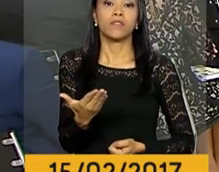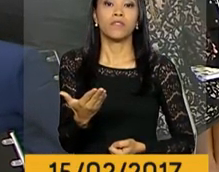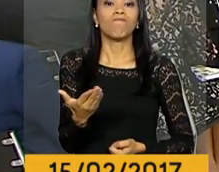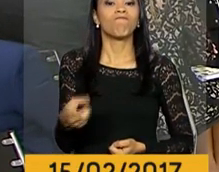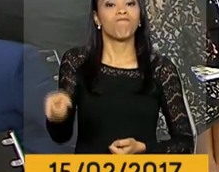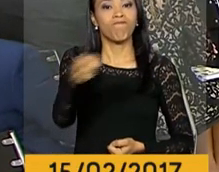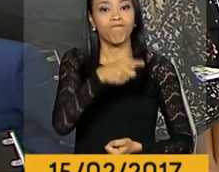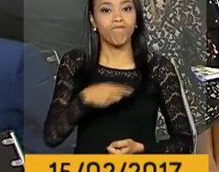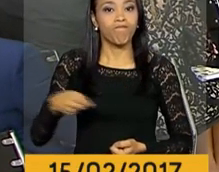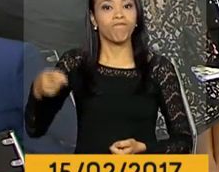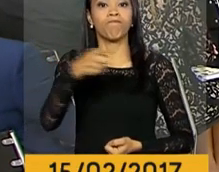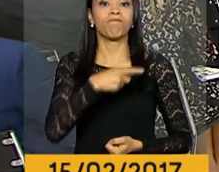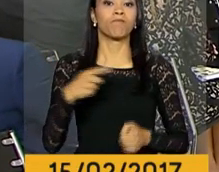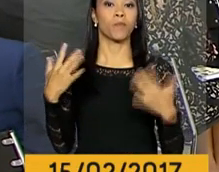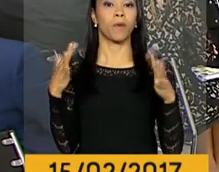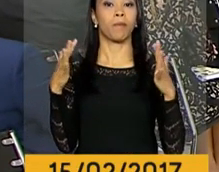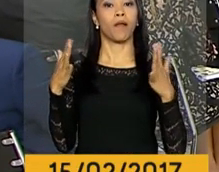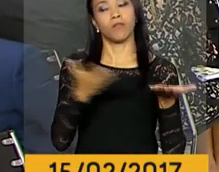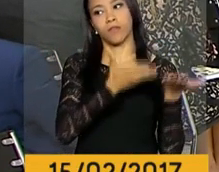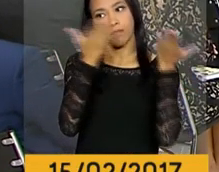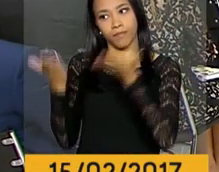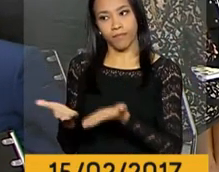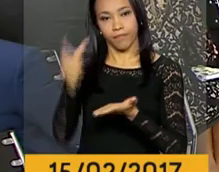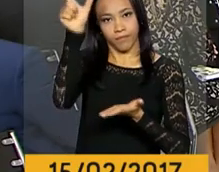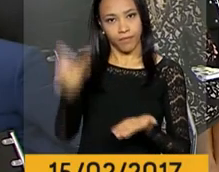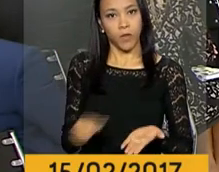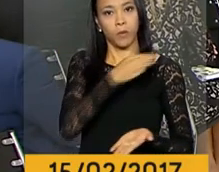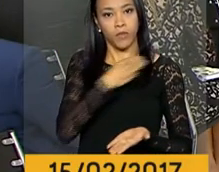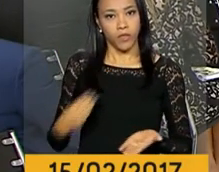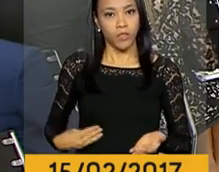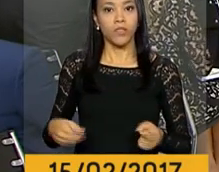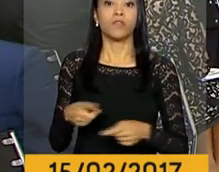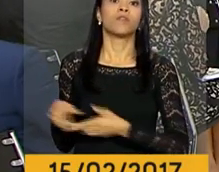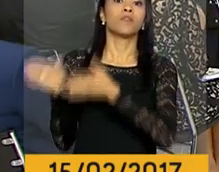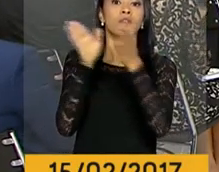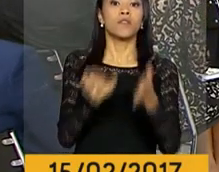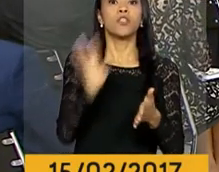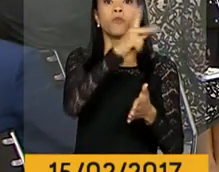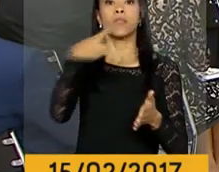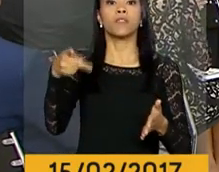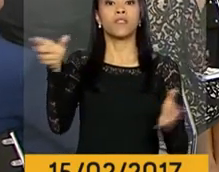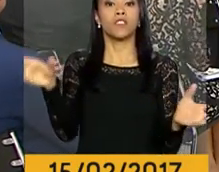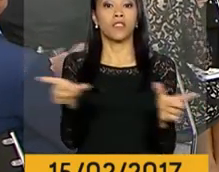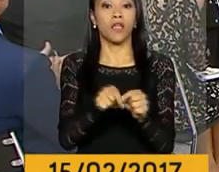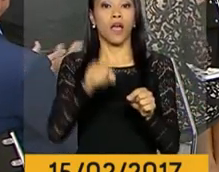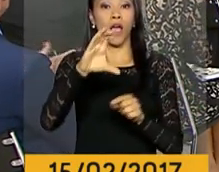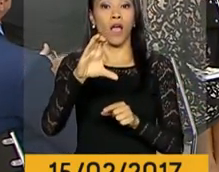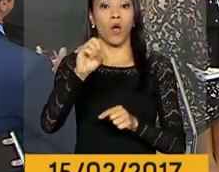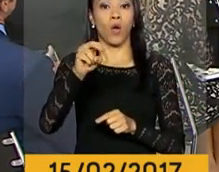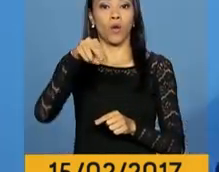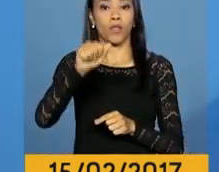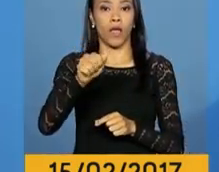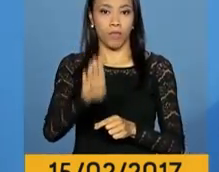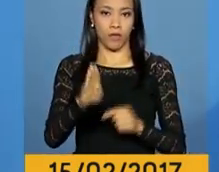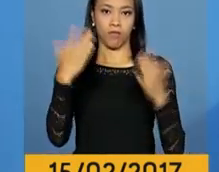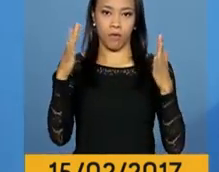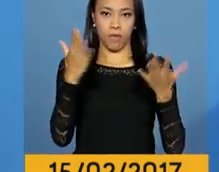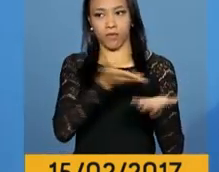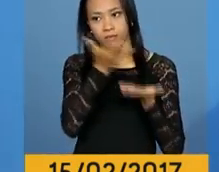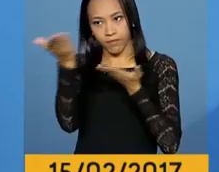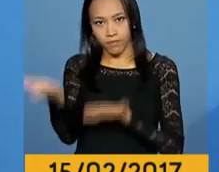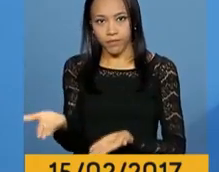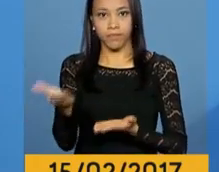aplauso para o o ministro da agricultura e para o presidente da CONAB, porque eles é que conseguiram, na verdade,